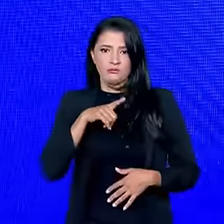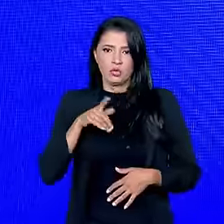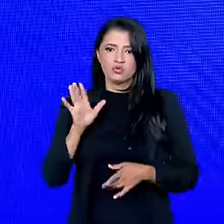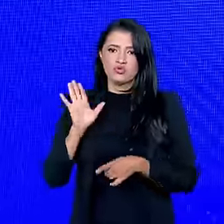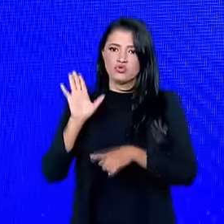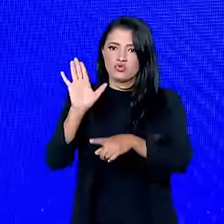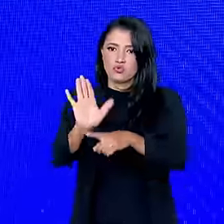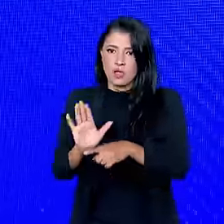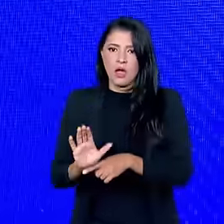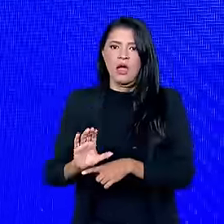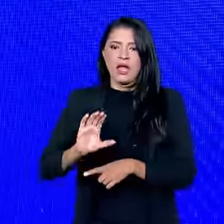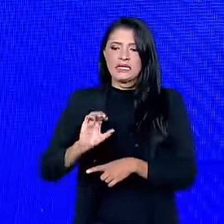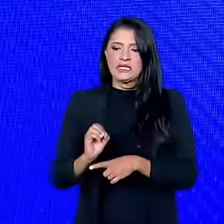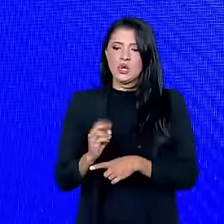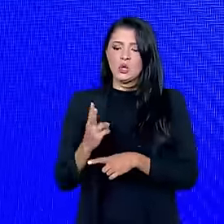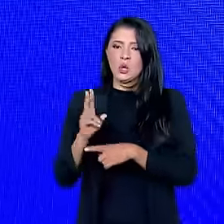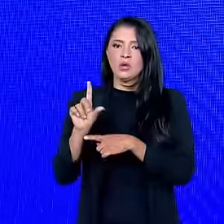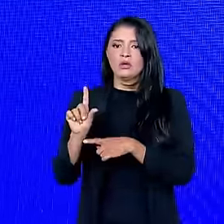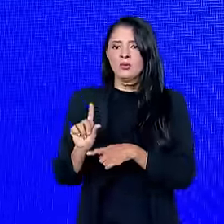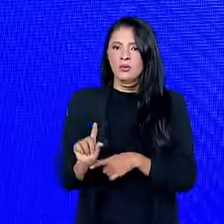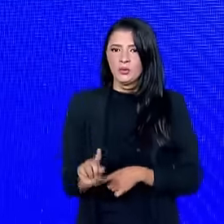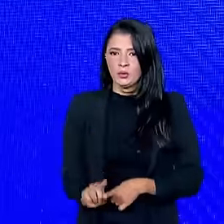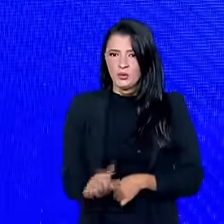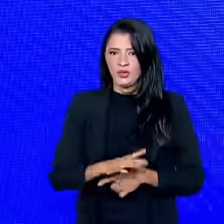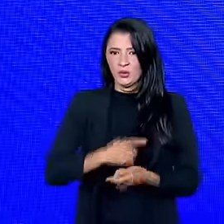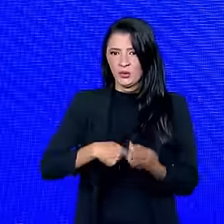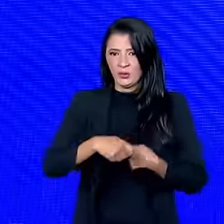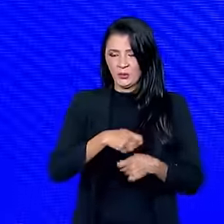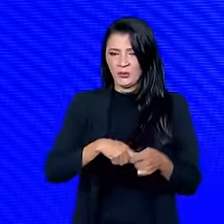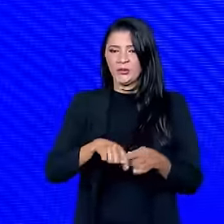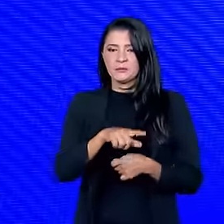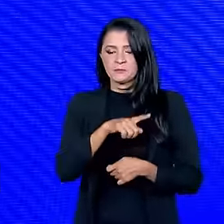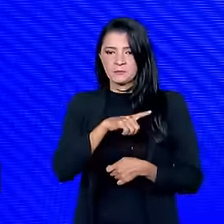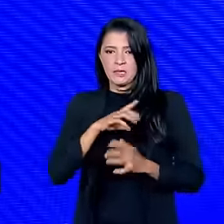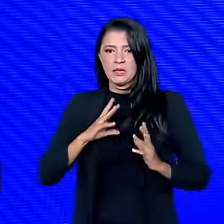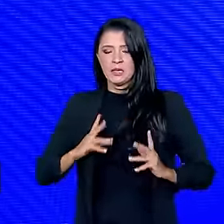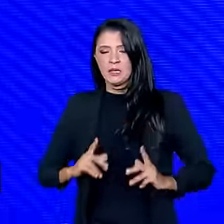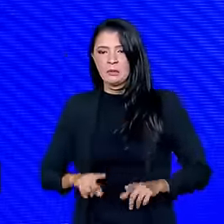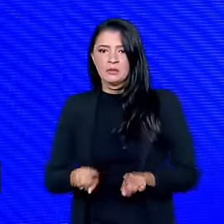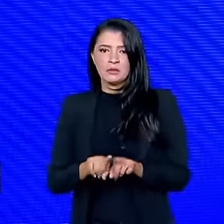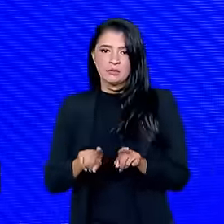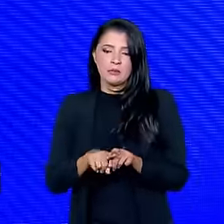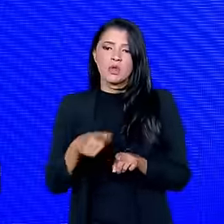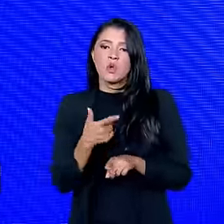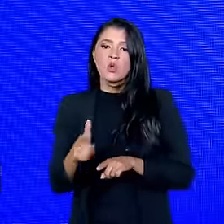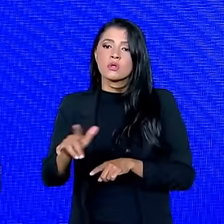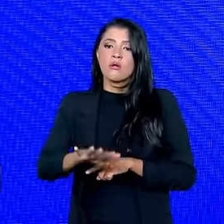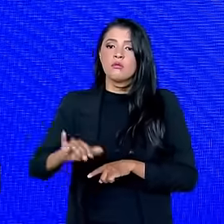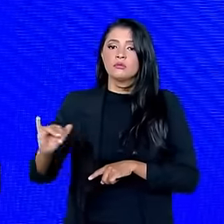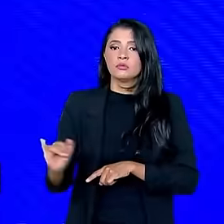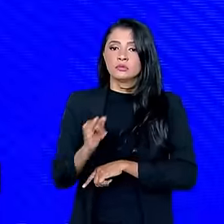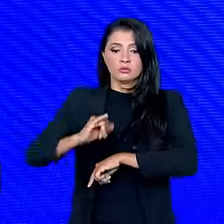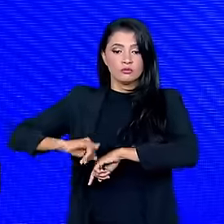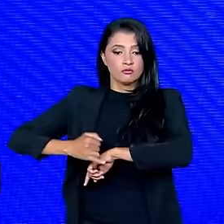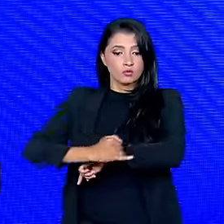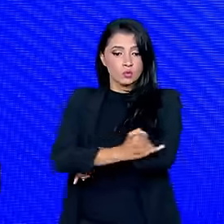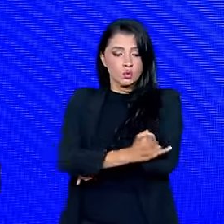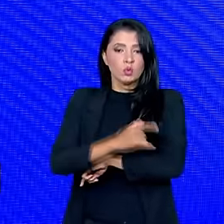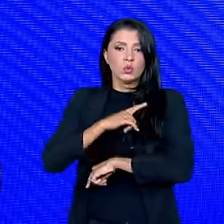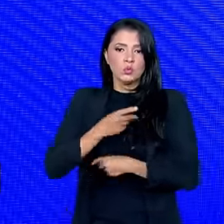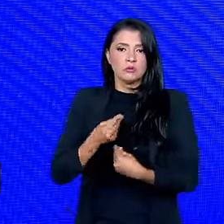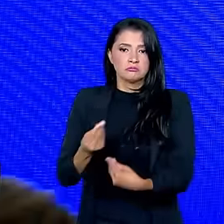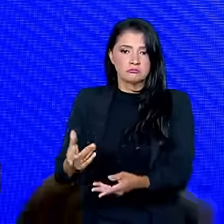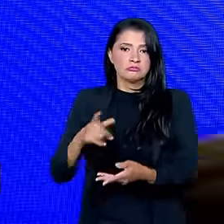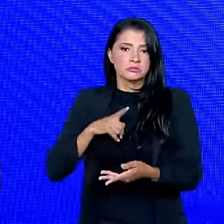economia. A segunda área importante é a área da infraestrutura, com projetos de concessão pública e de